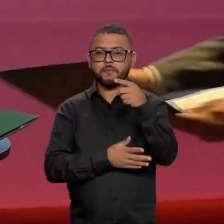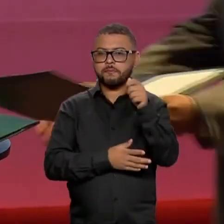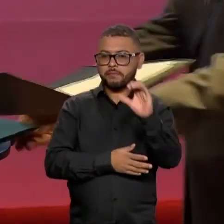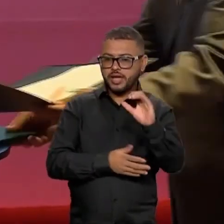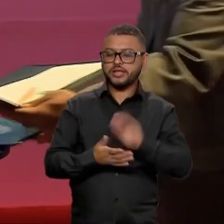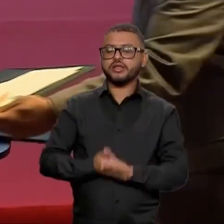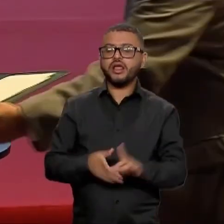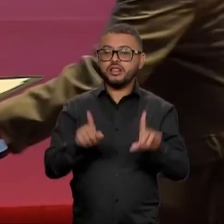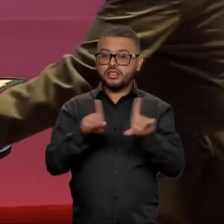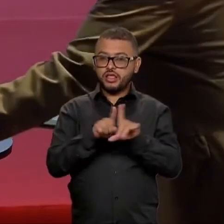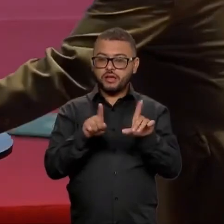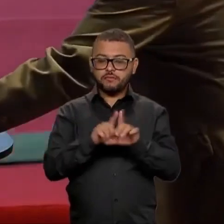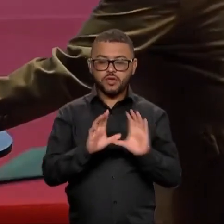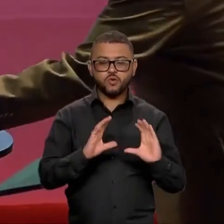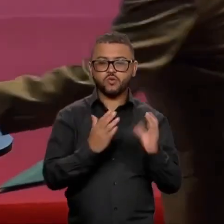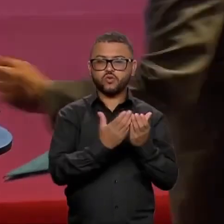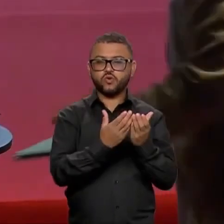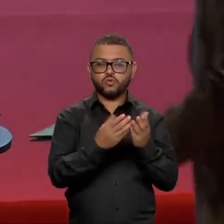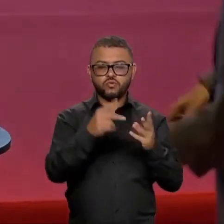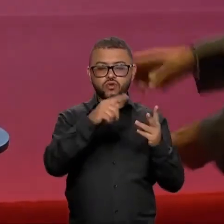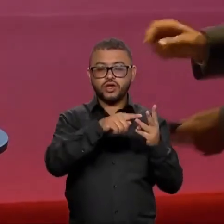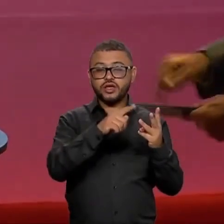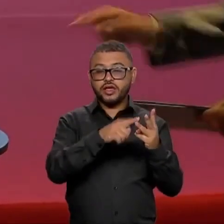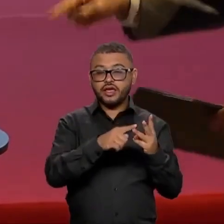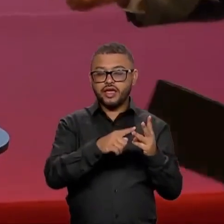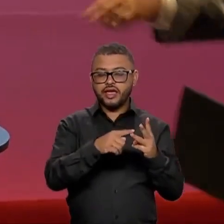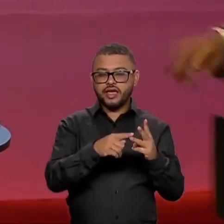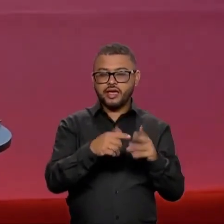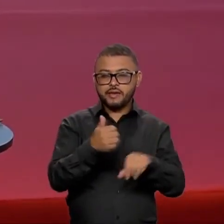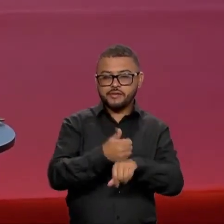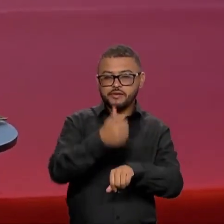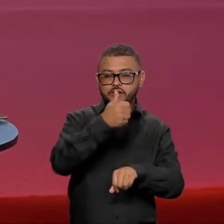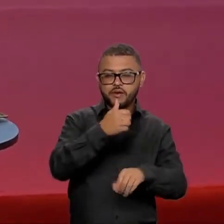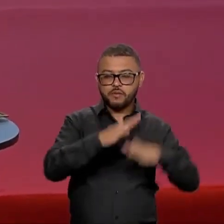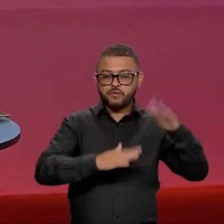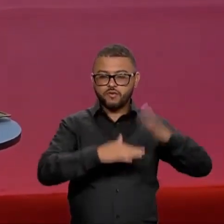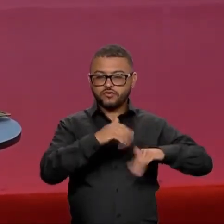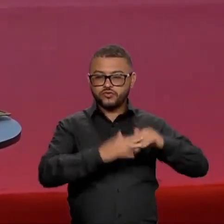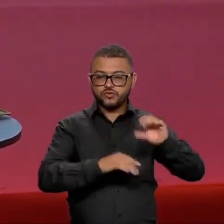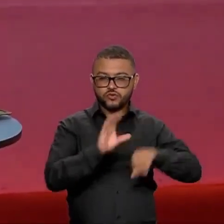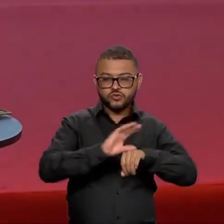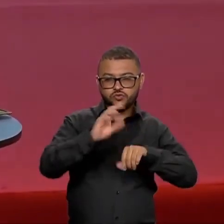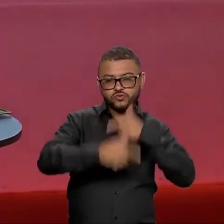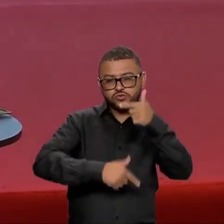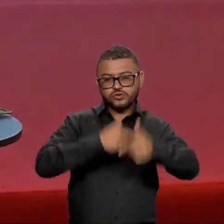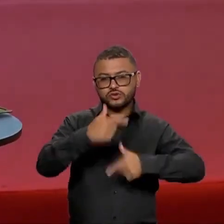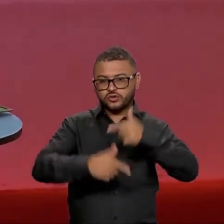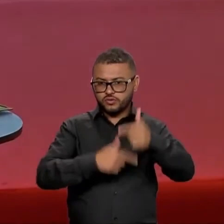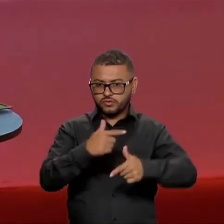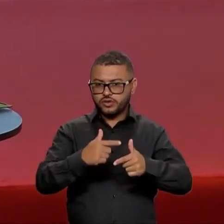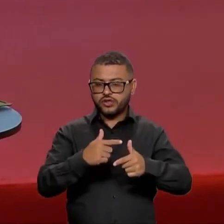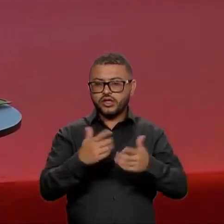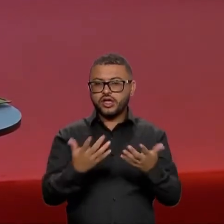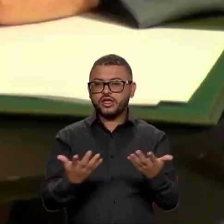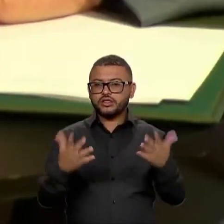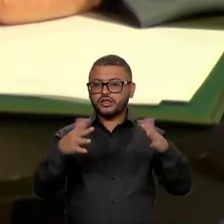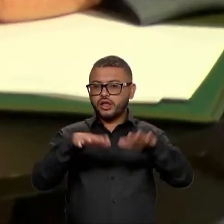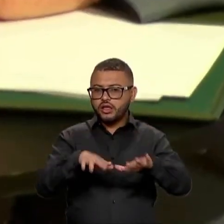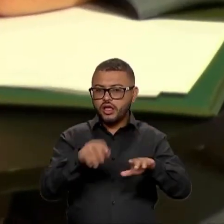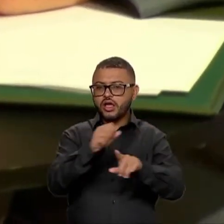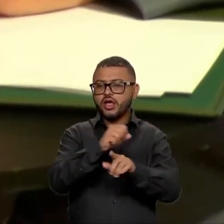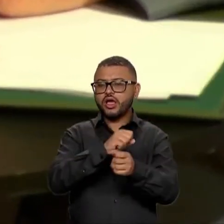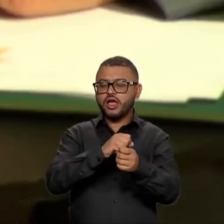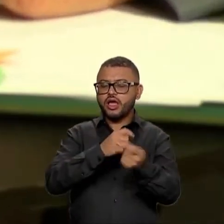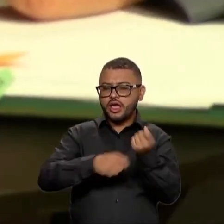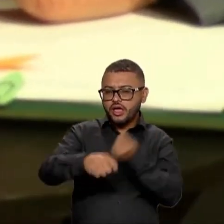que institui a Comissão Interministerial de Qualificação Profissional, Emprego e Inclusão